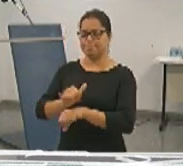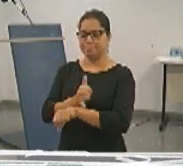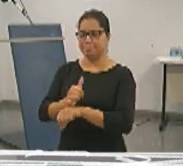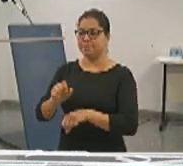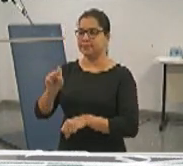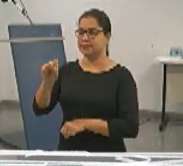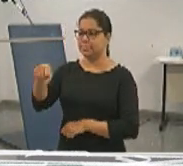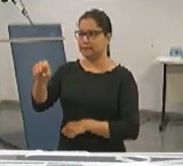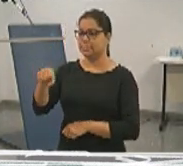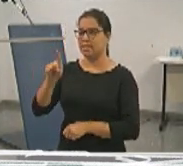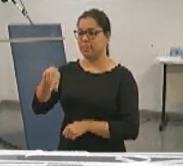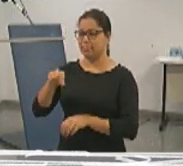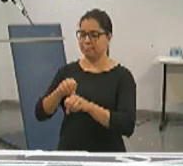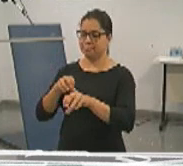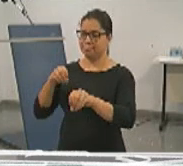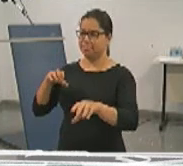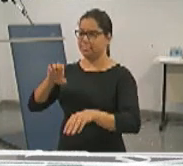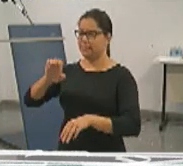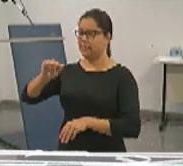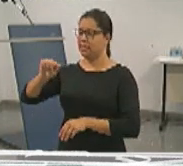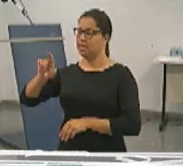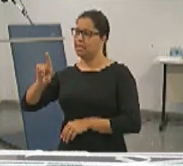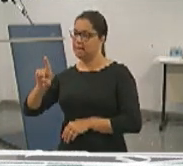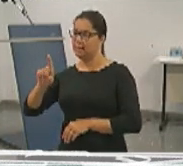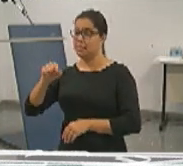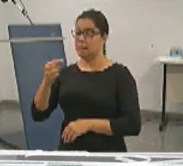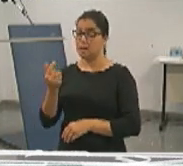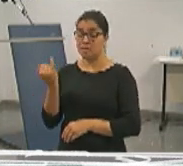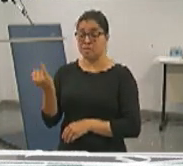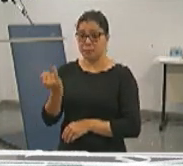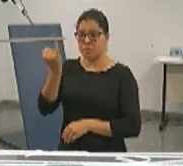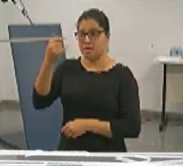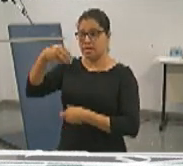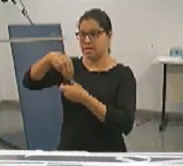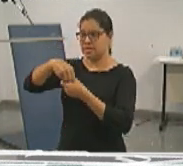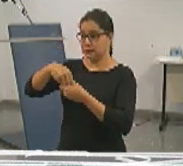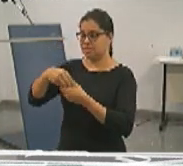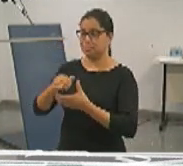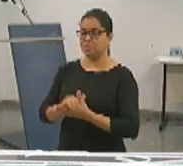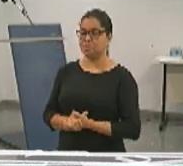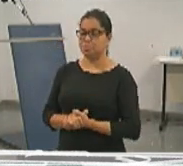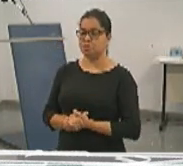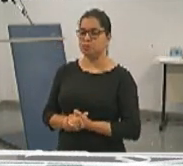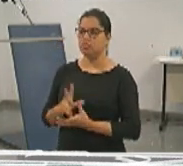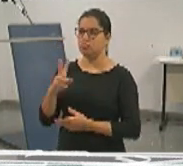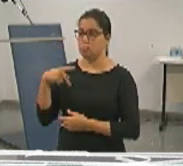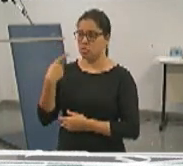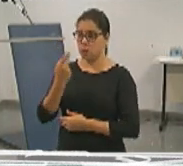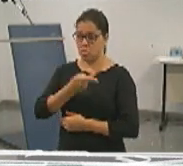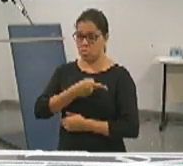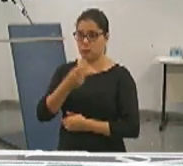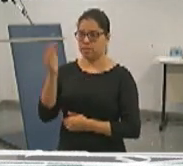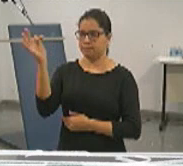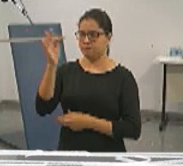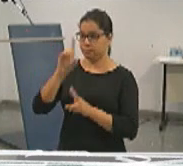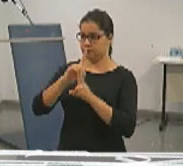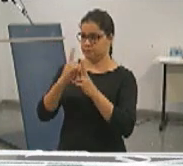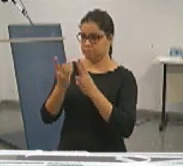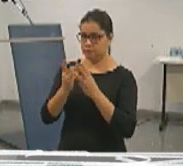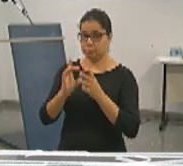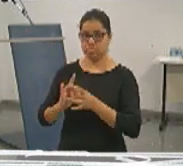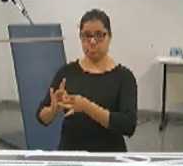seria a EAD. De que forma ela poderia ser inserida? Né? Nós poderíamos, enquanto universidade, coletivo,